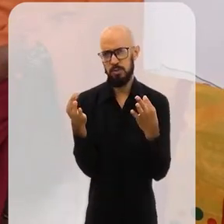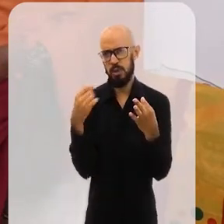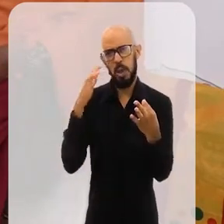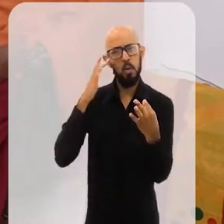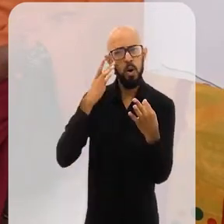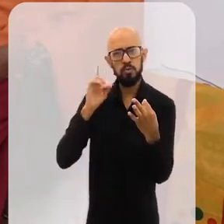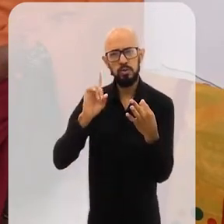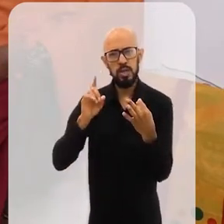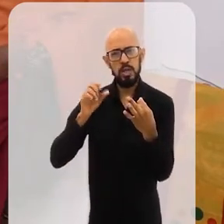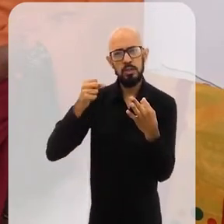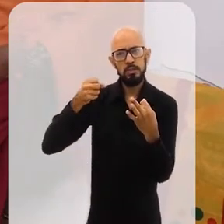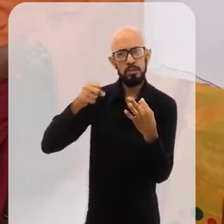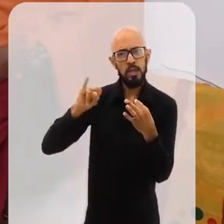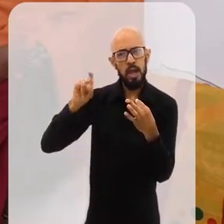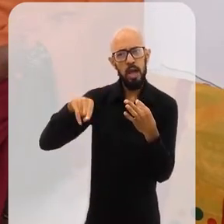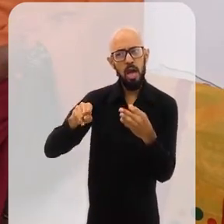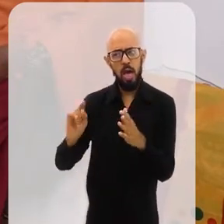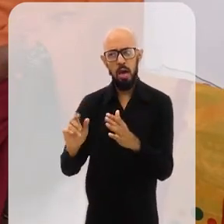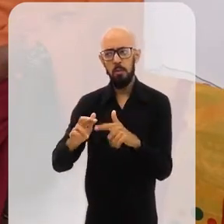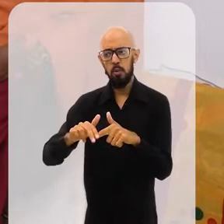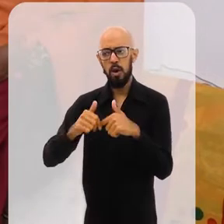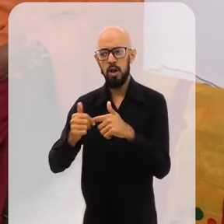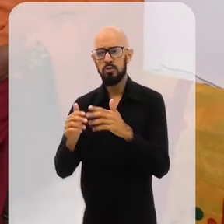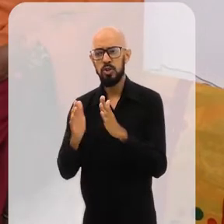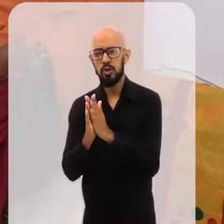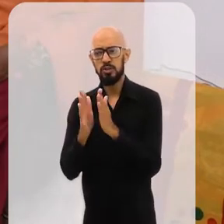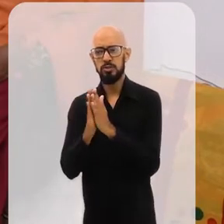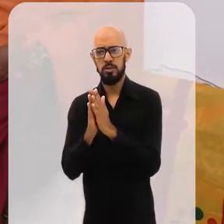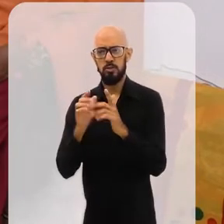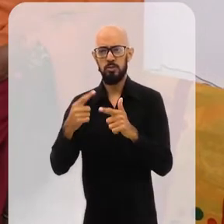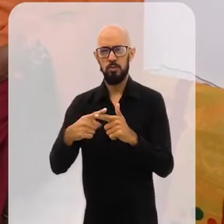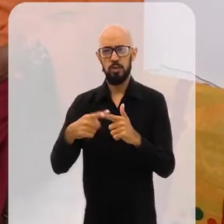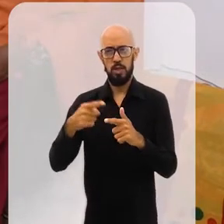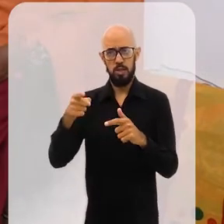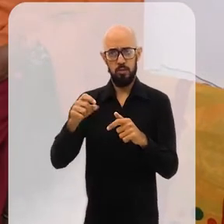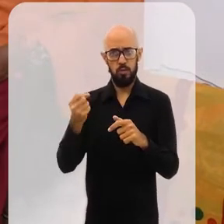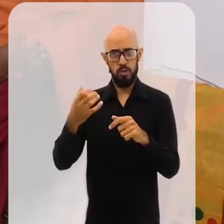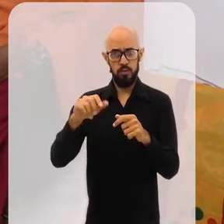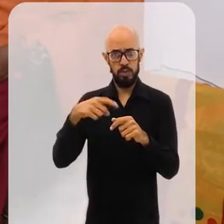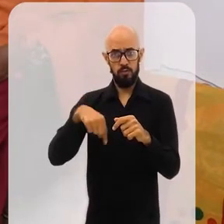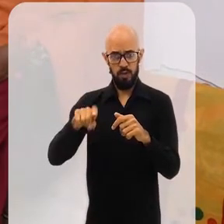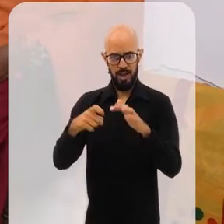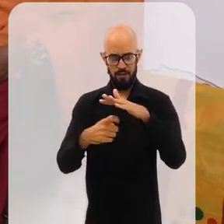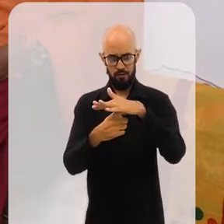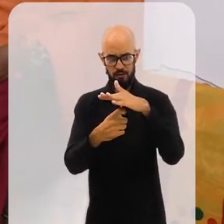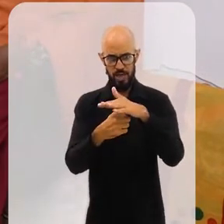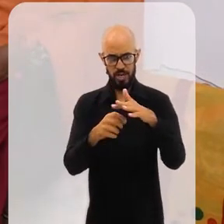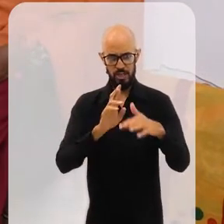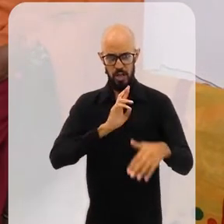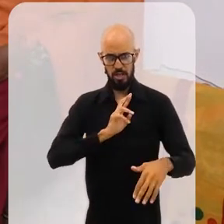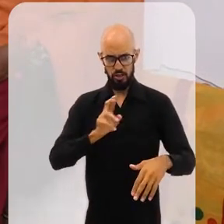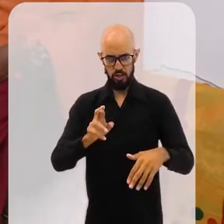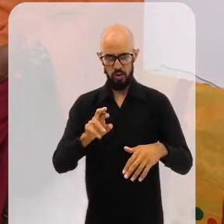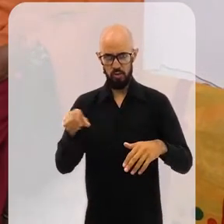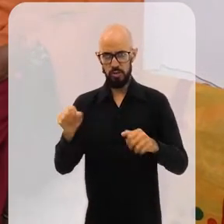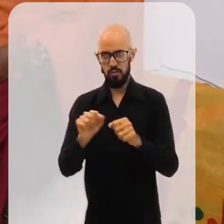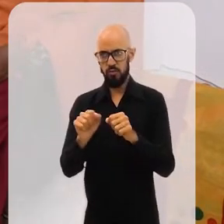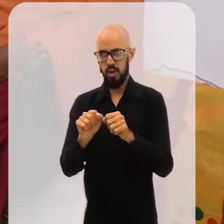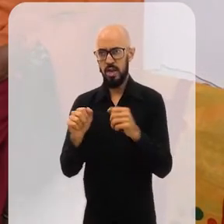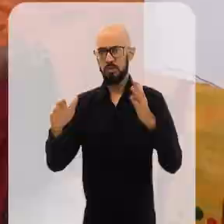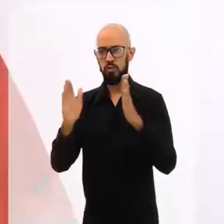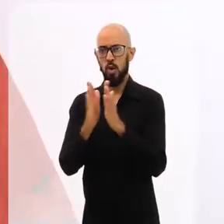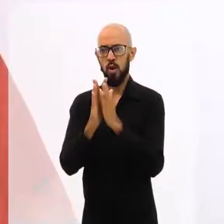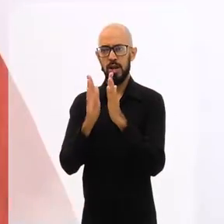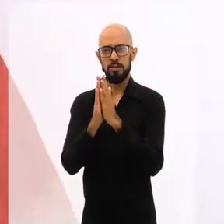Que eu também não sei se tem a ver com oração, porque quando você está na Expo Religião, na feira, quando você faz a